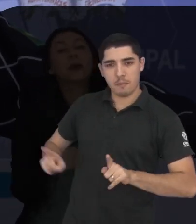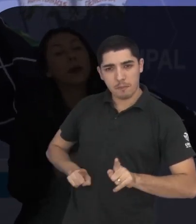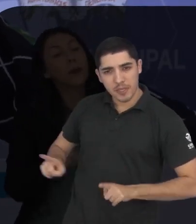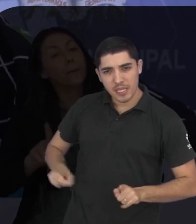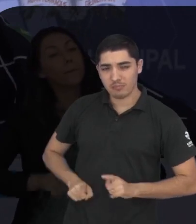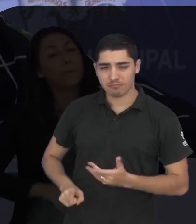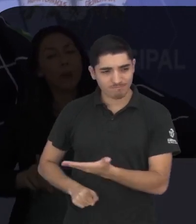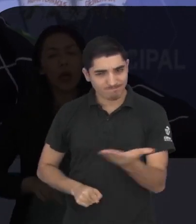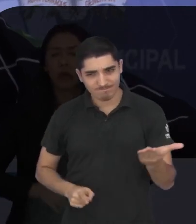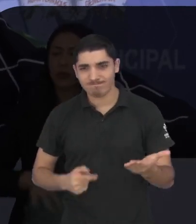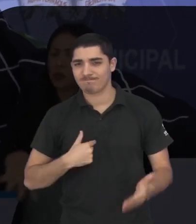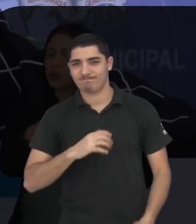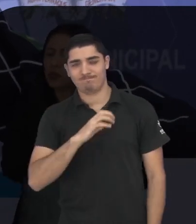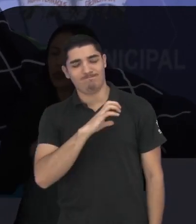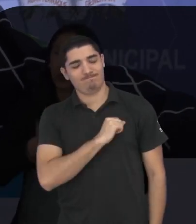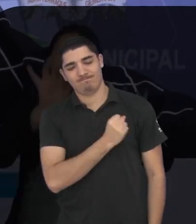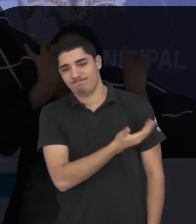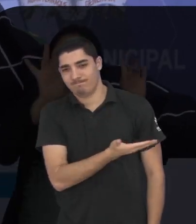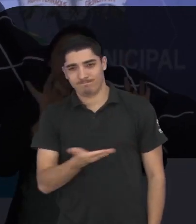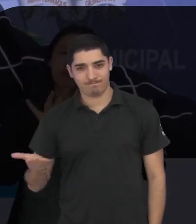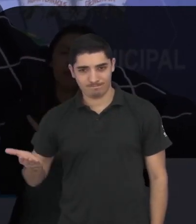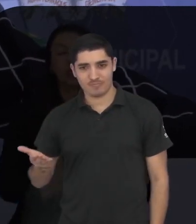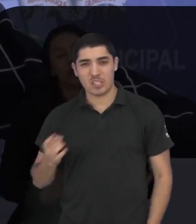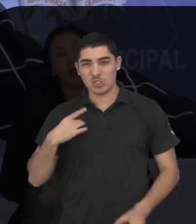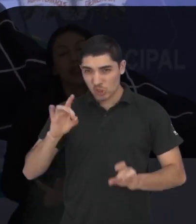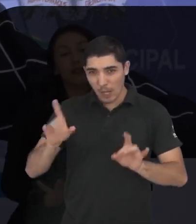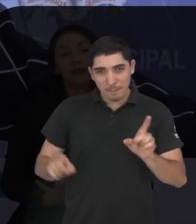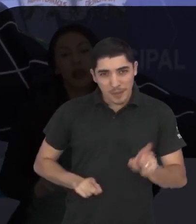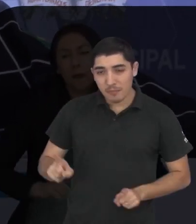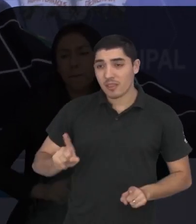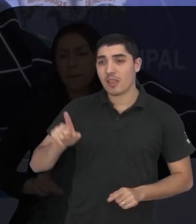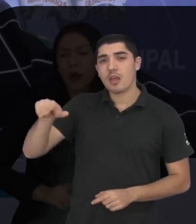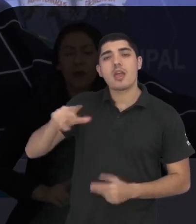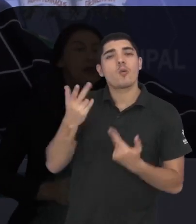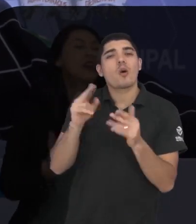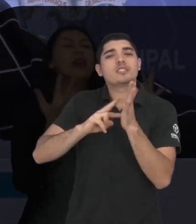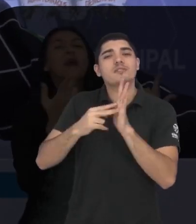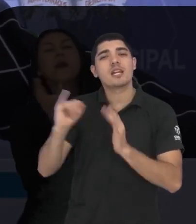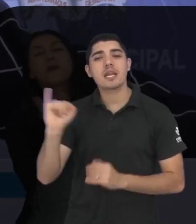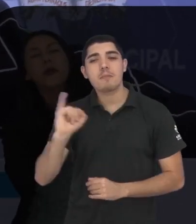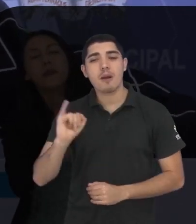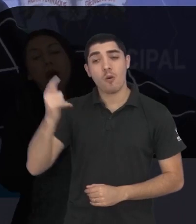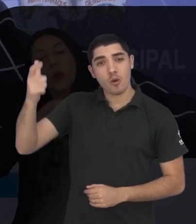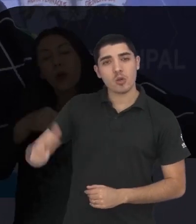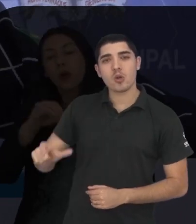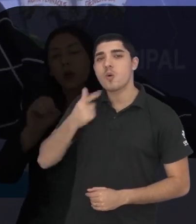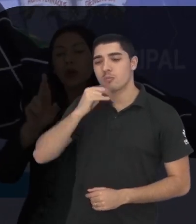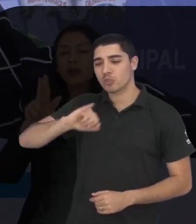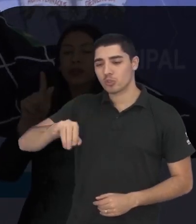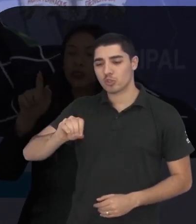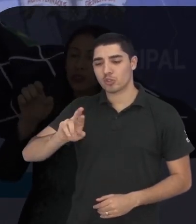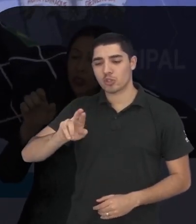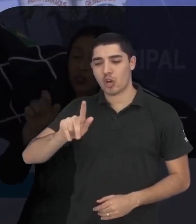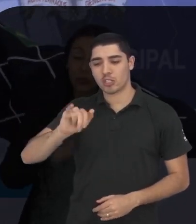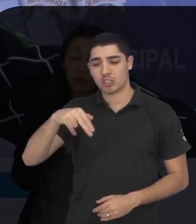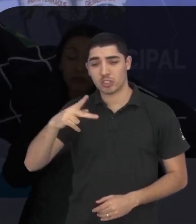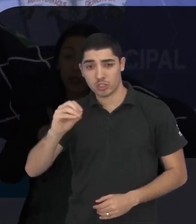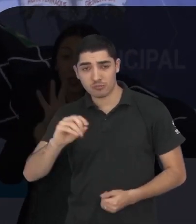principal desafio dos novatos é contribuir com melhorias nas políticas públicas de proteção e defesa das crianças